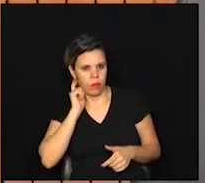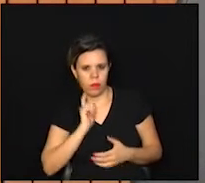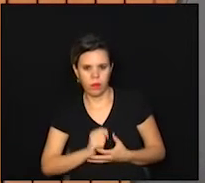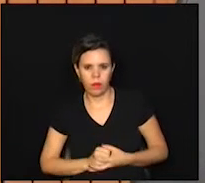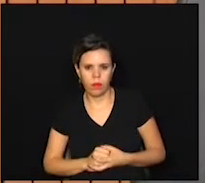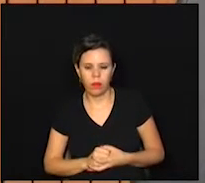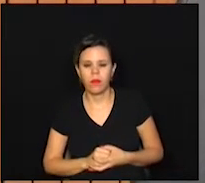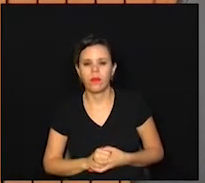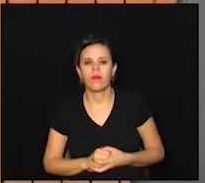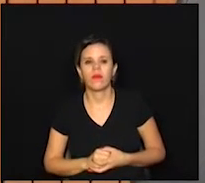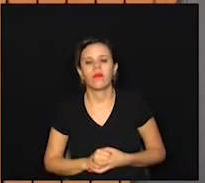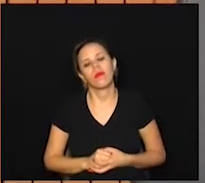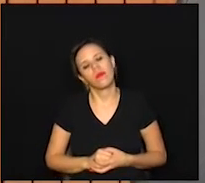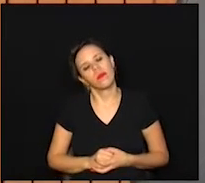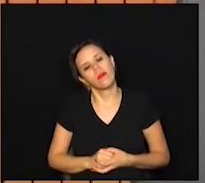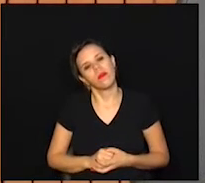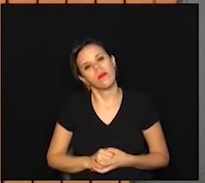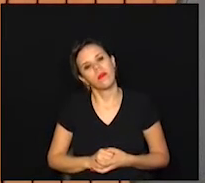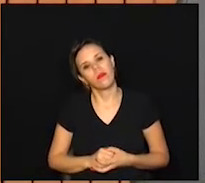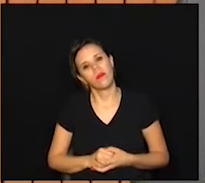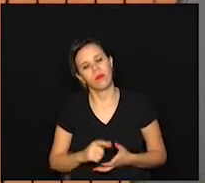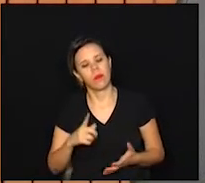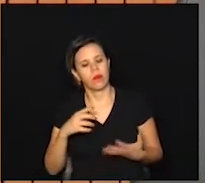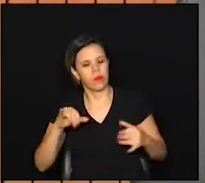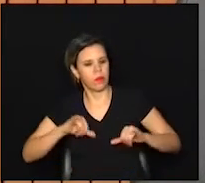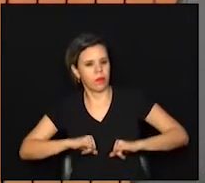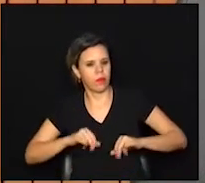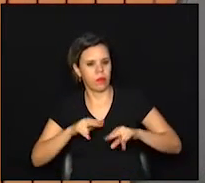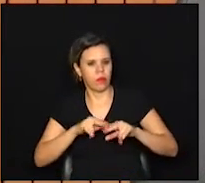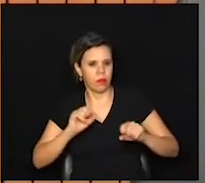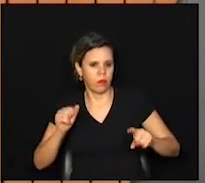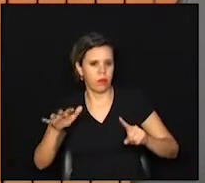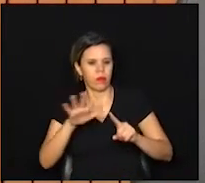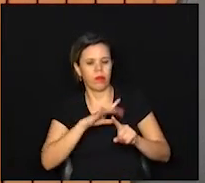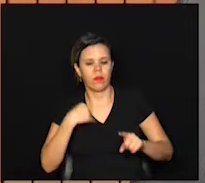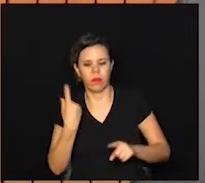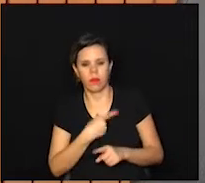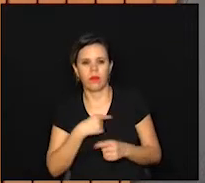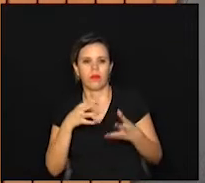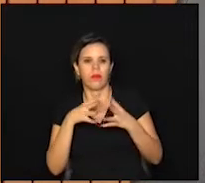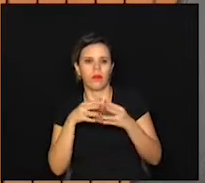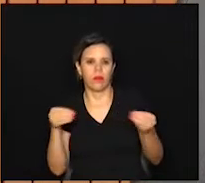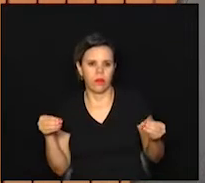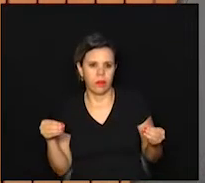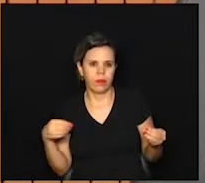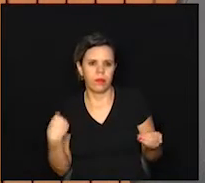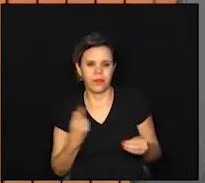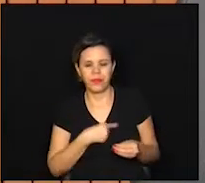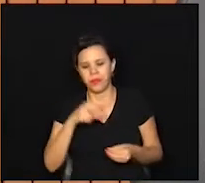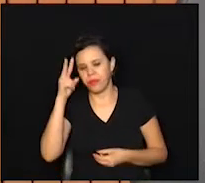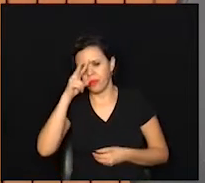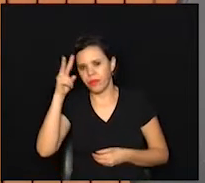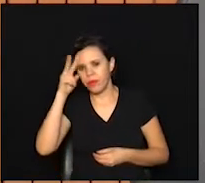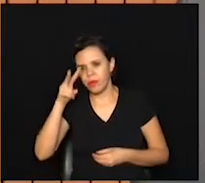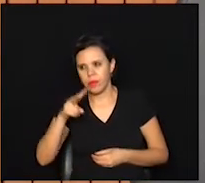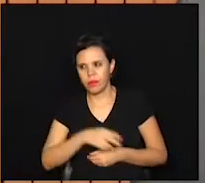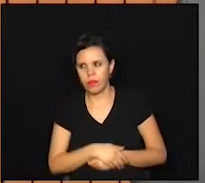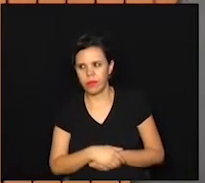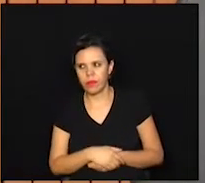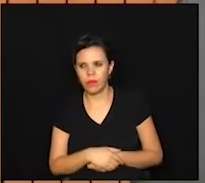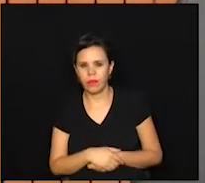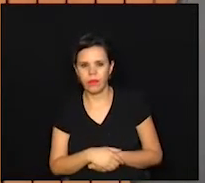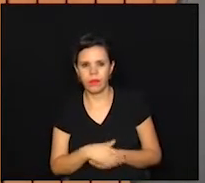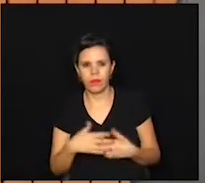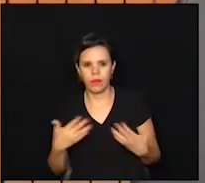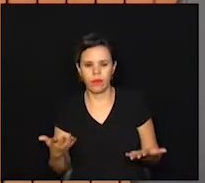tá na margem da sociedade justamente por conta disso, porque a gente tem apagado cada vez mais o nosso histórico, então